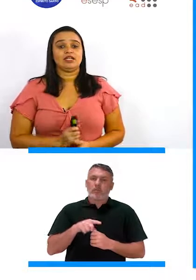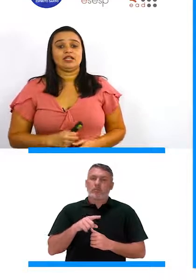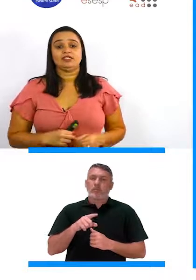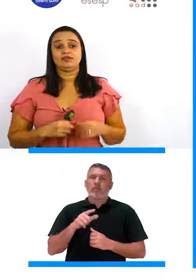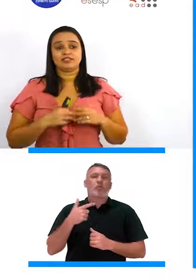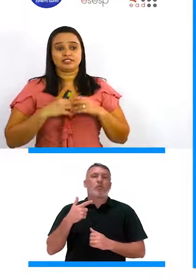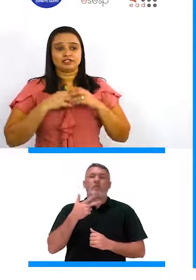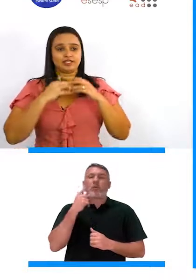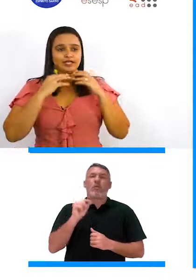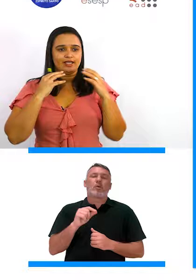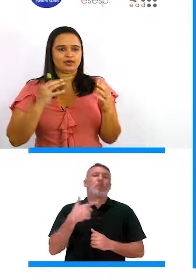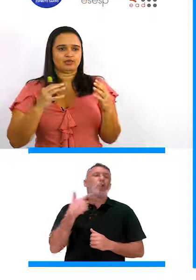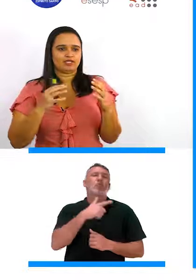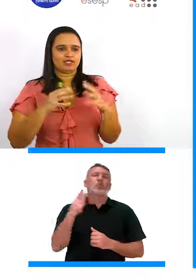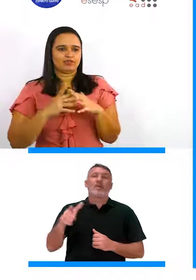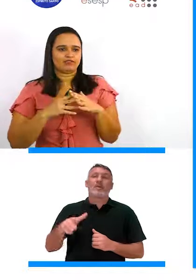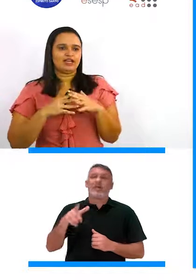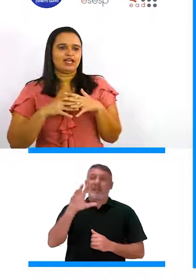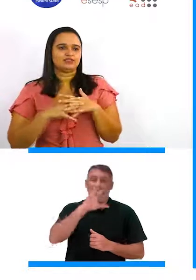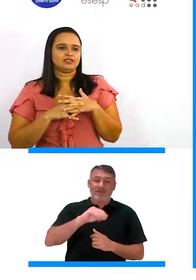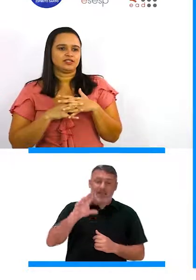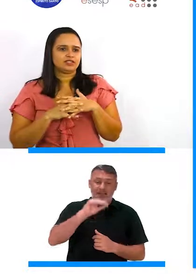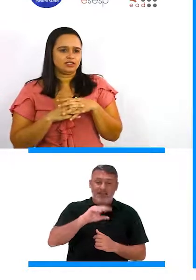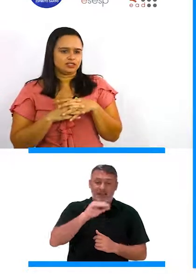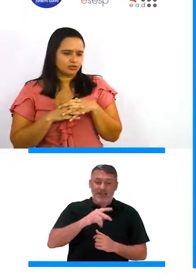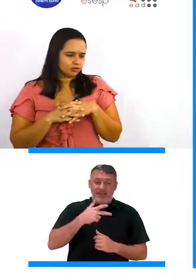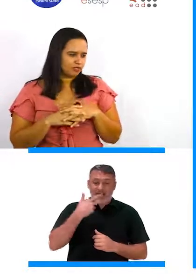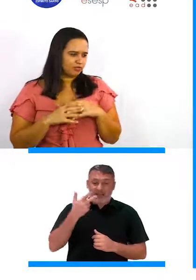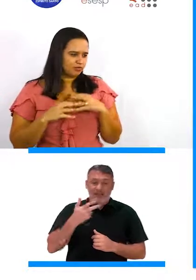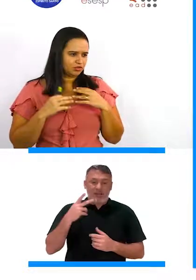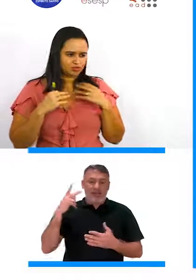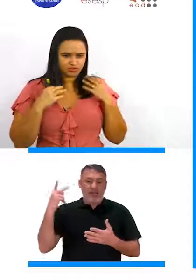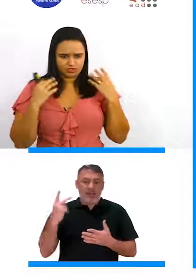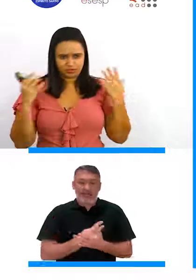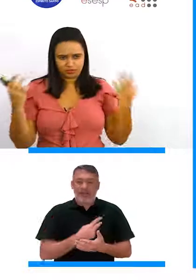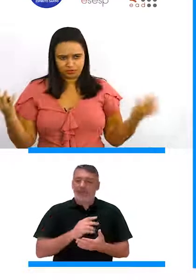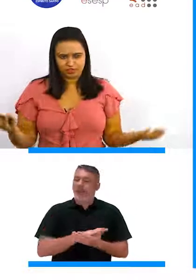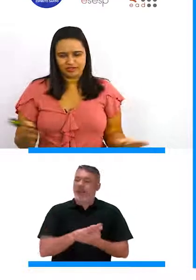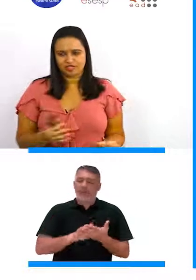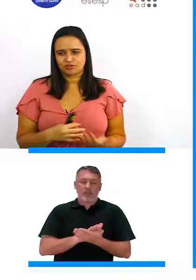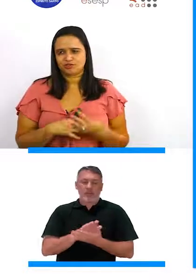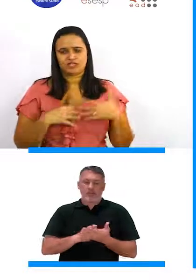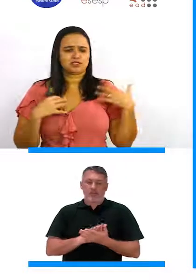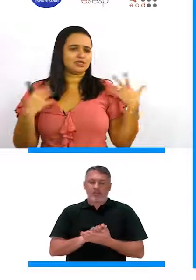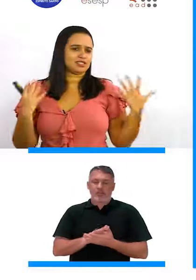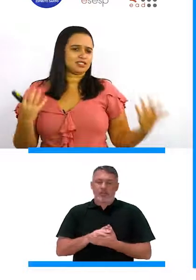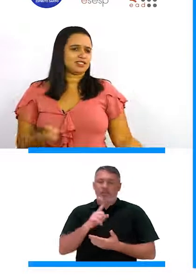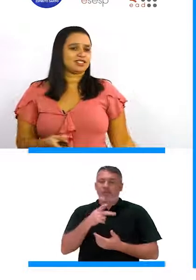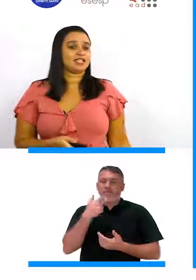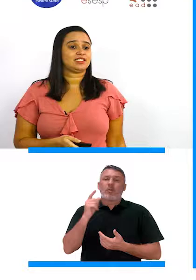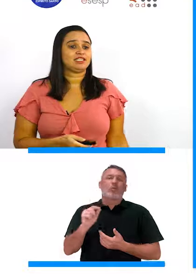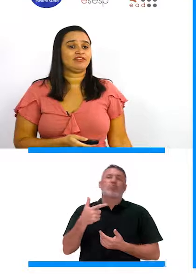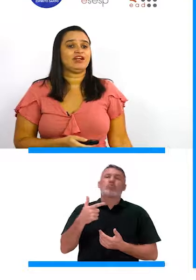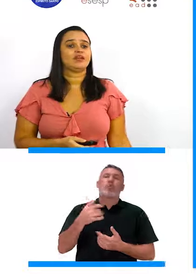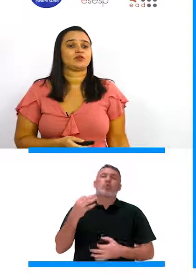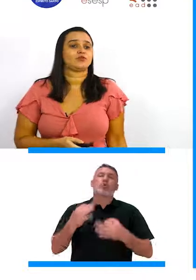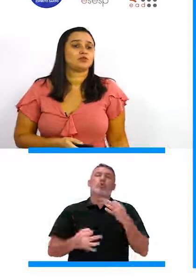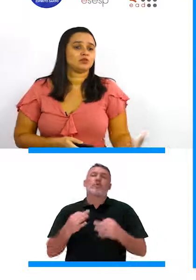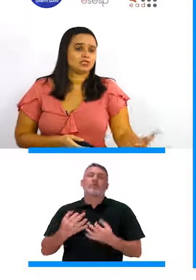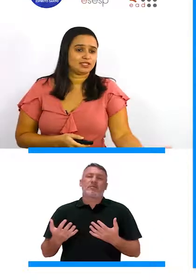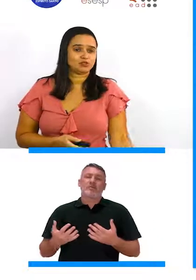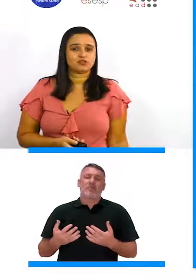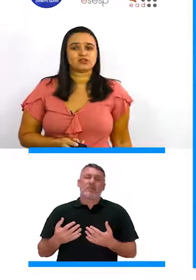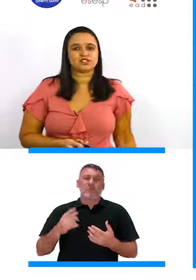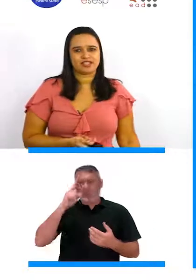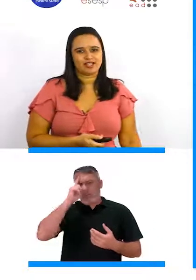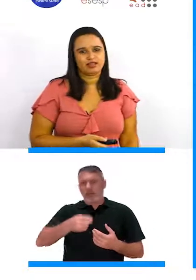correta. Não existe erro na língua falada, né? Inclusive, muitas variações já estão cristalizadas na fala, como